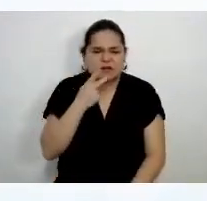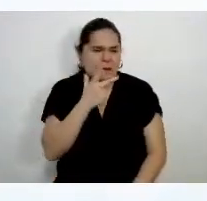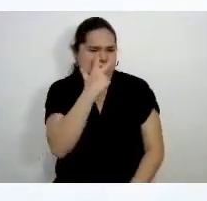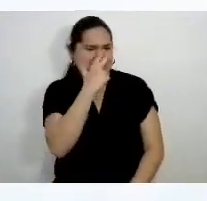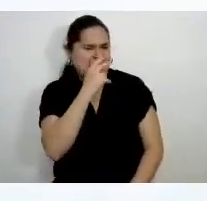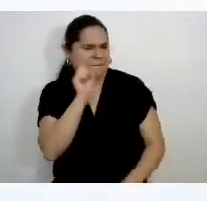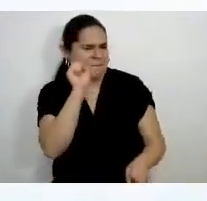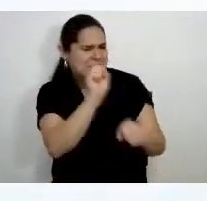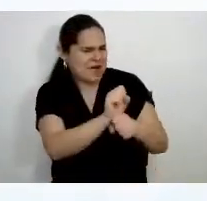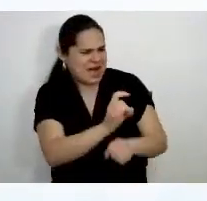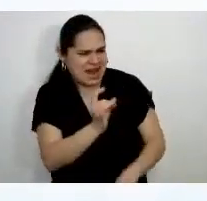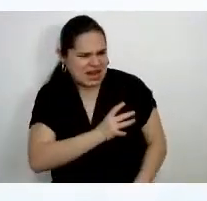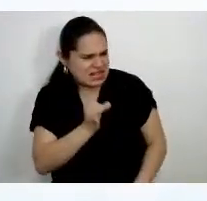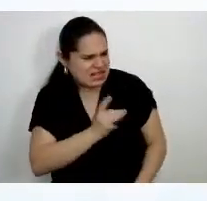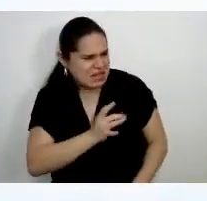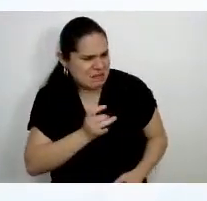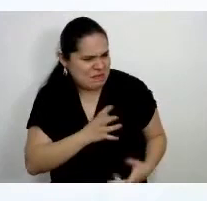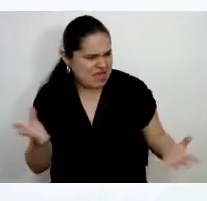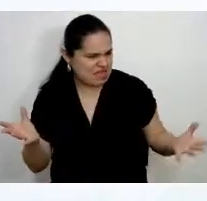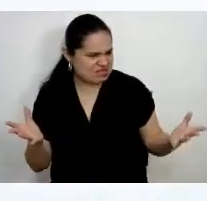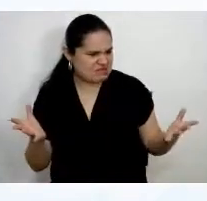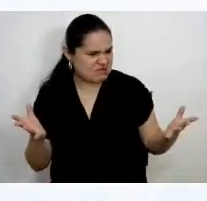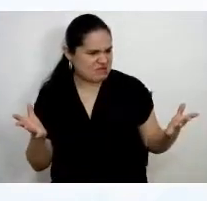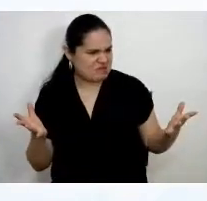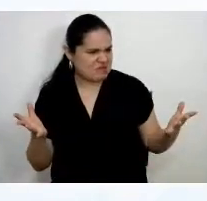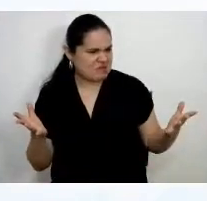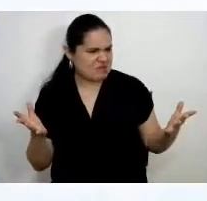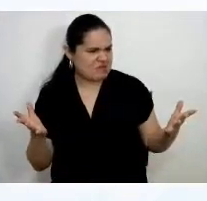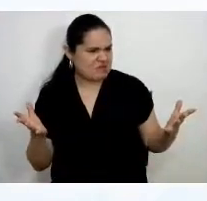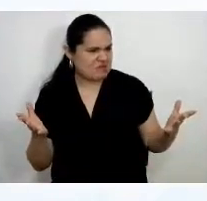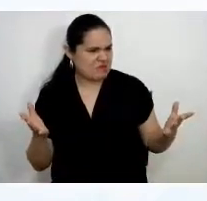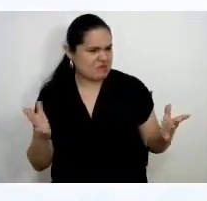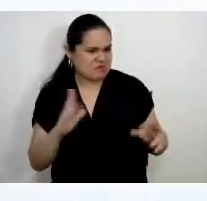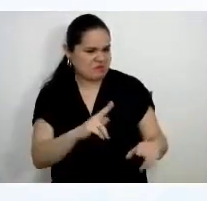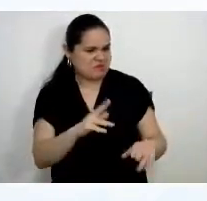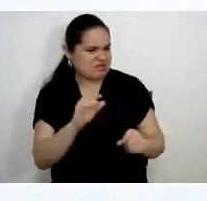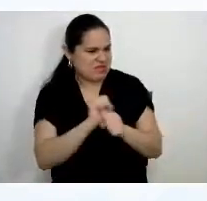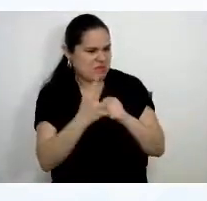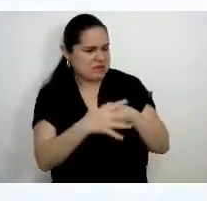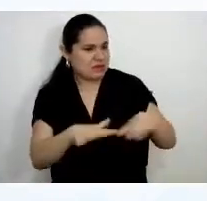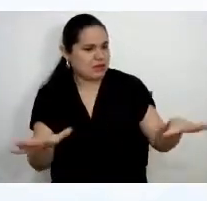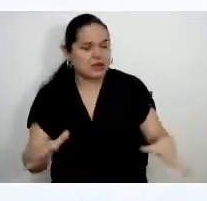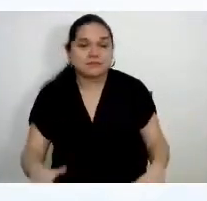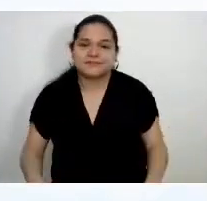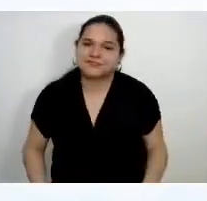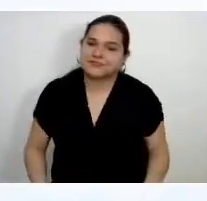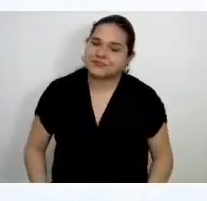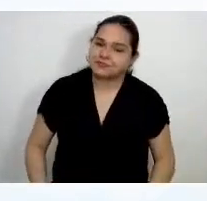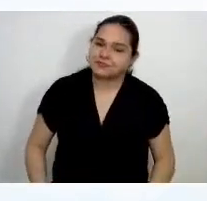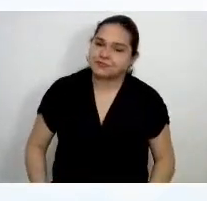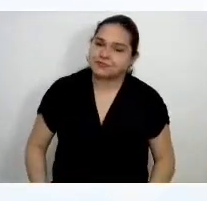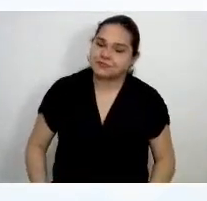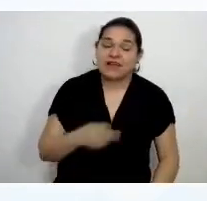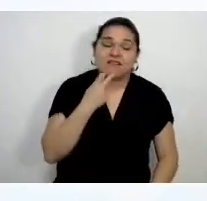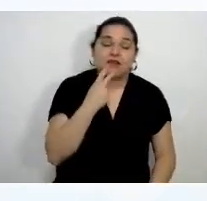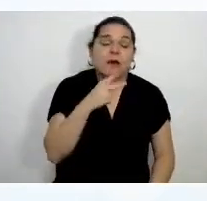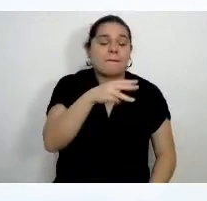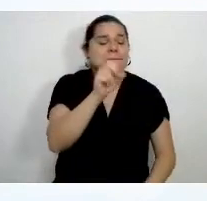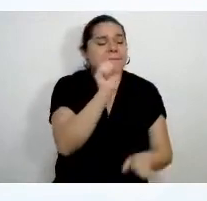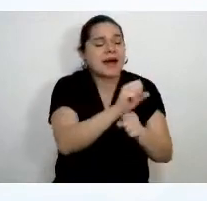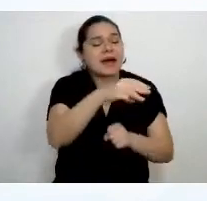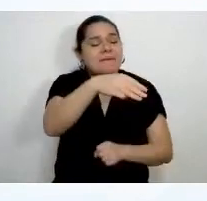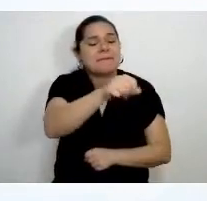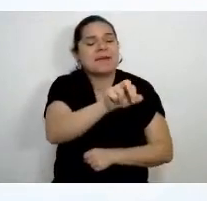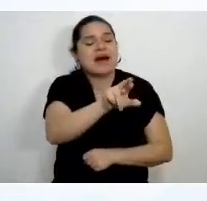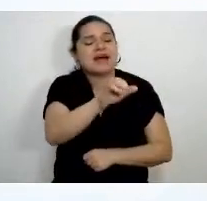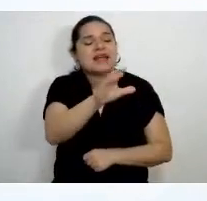em relação à pandemia. Então, eu fiquei muito preocupada, porque não é uma coisa simples, é uma logística